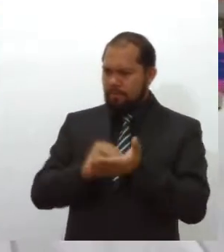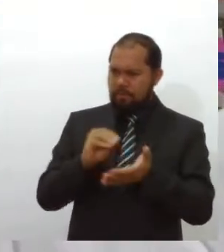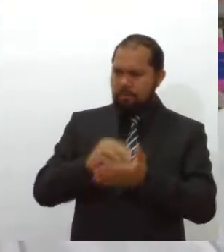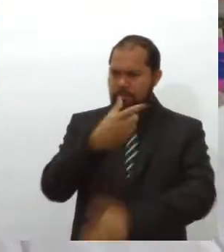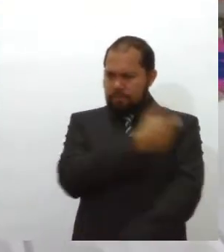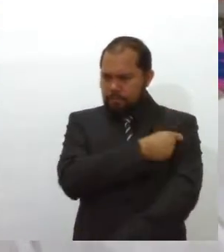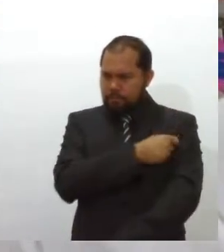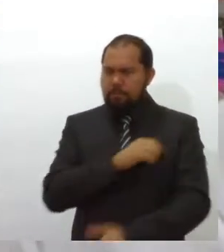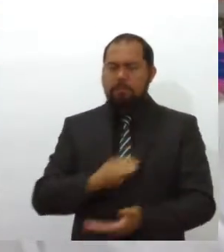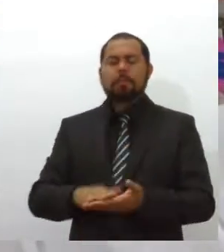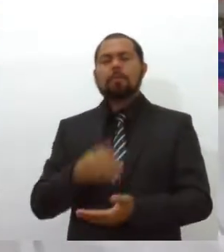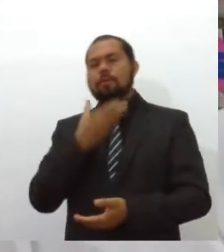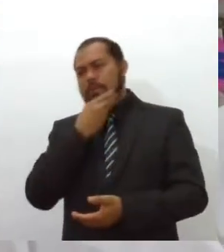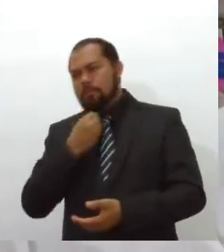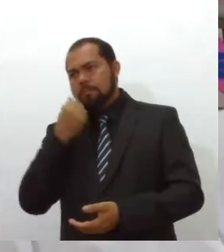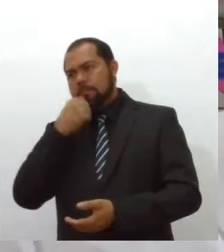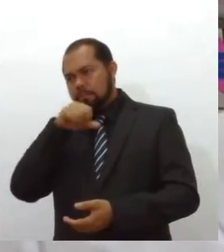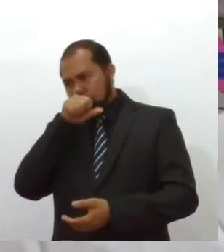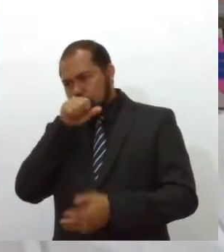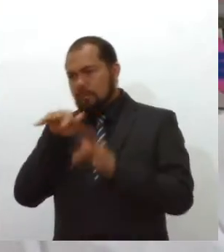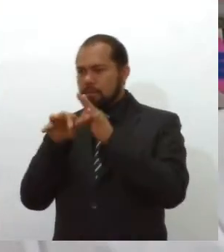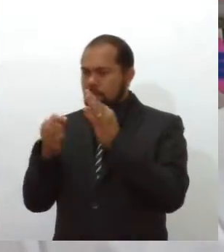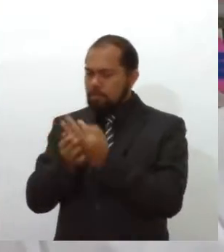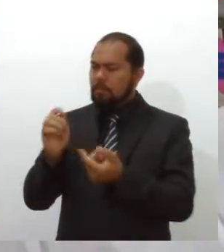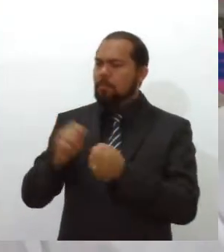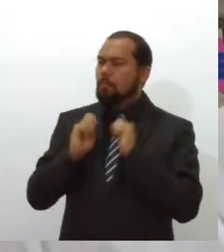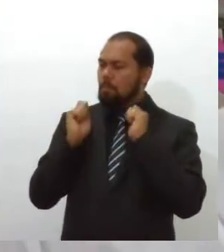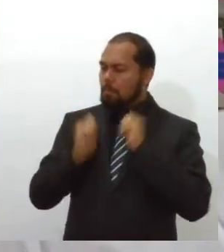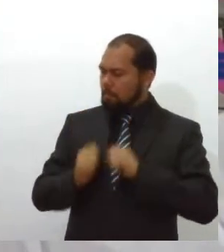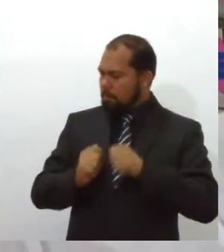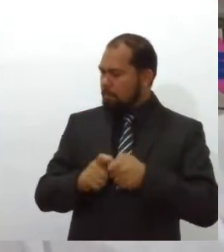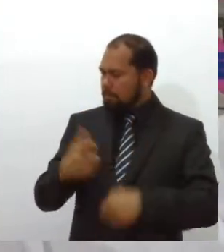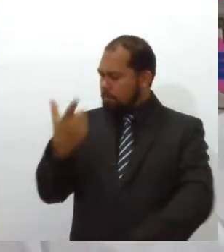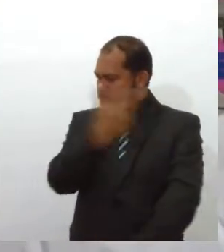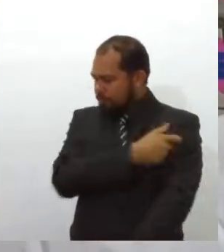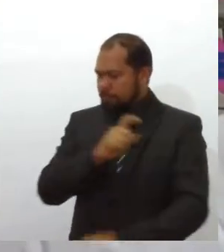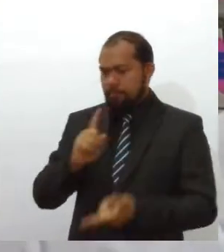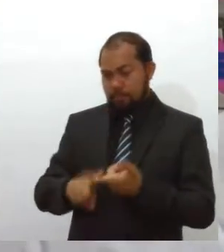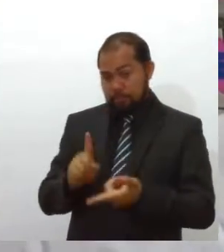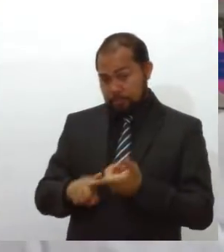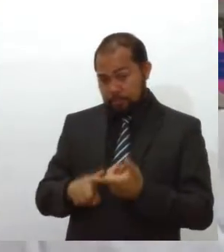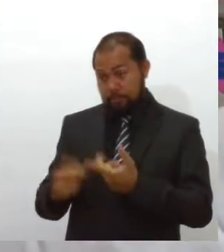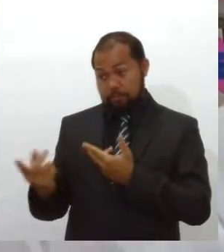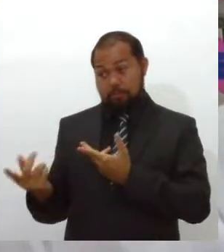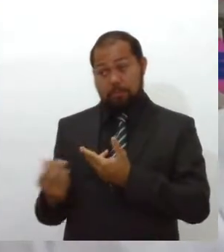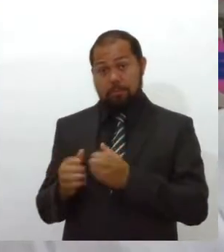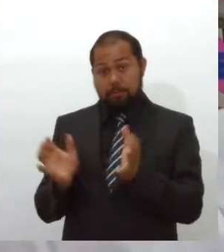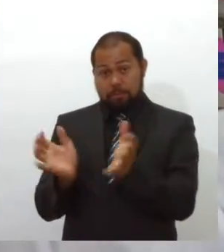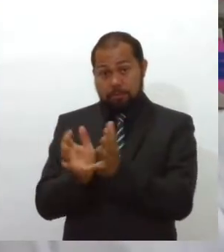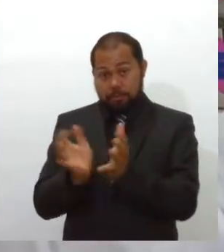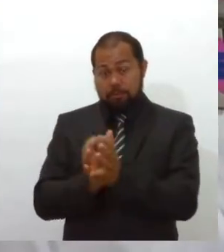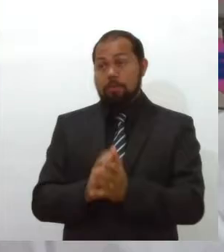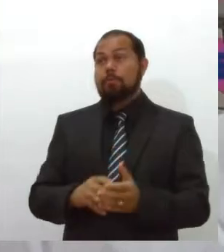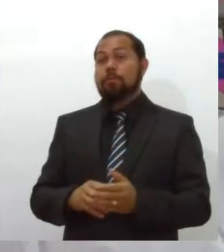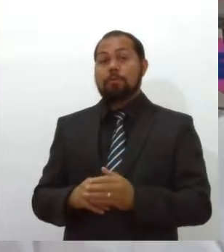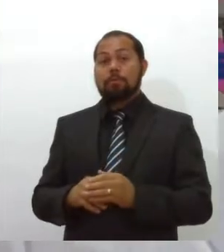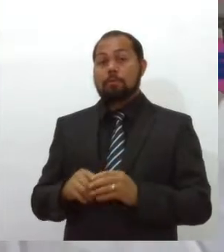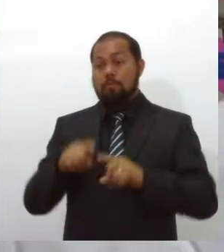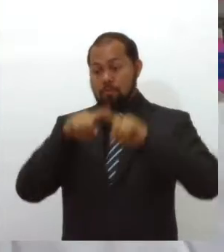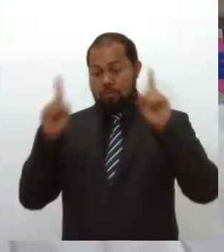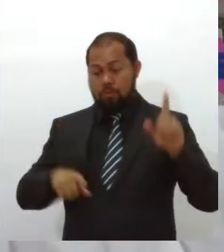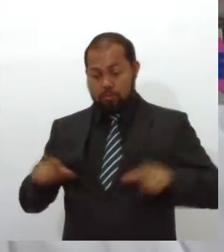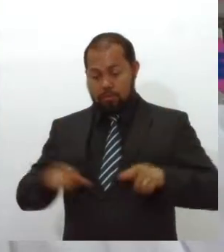se vacinar, bem como as equipes que compõem a comunidade escolar, funcionários e professores também que estiverem com vacinas em